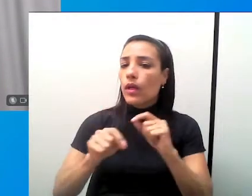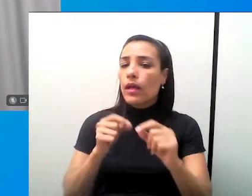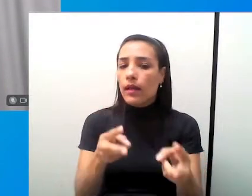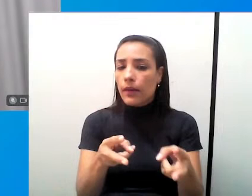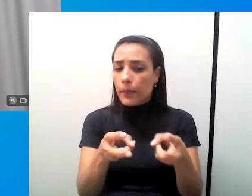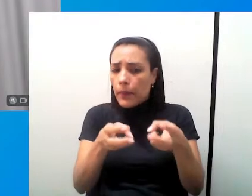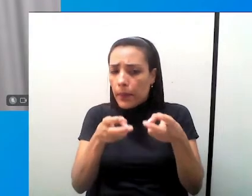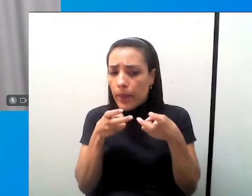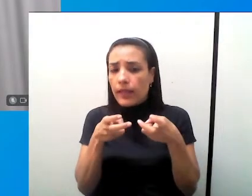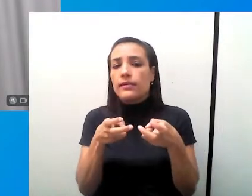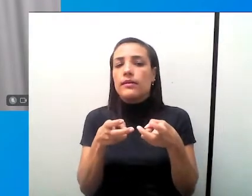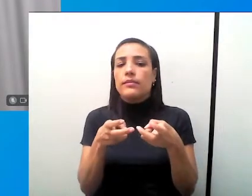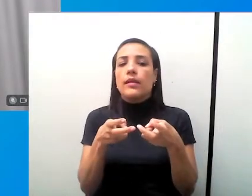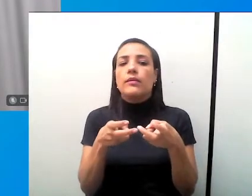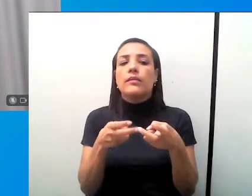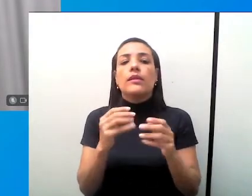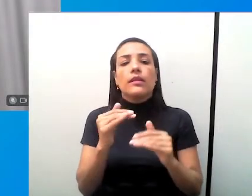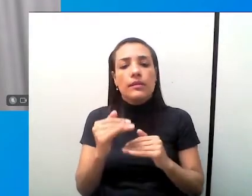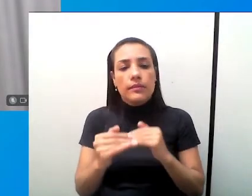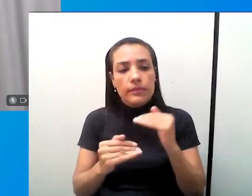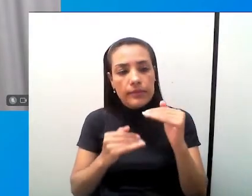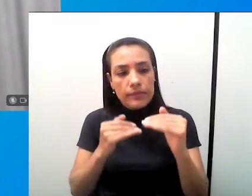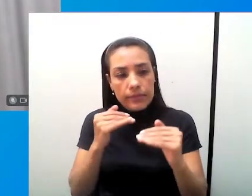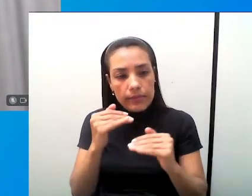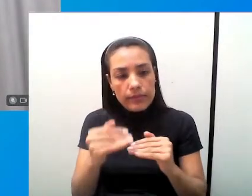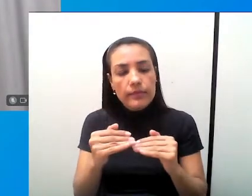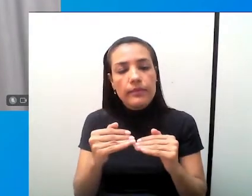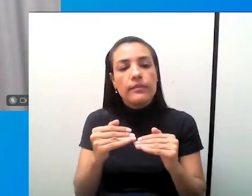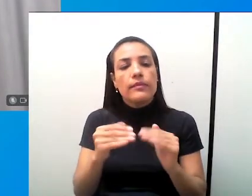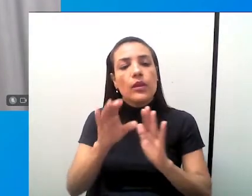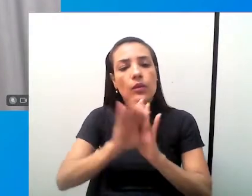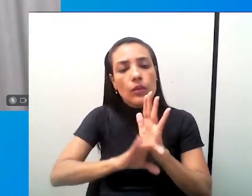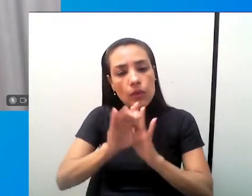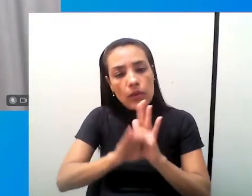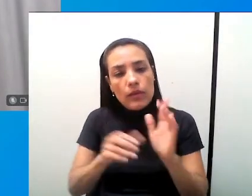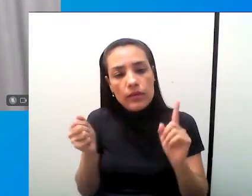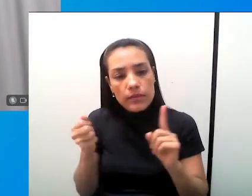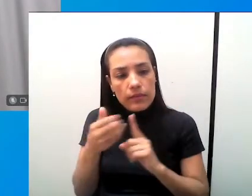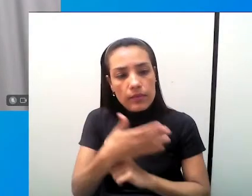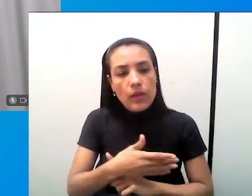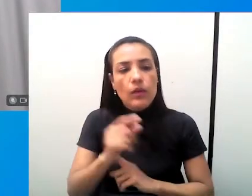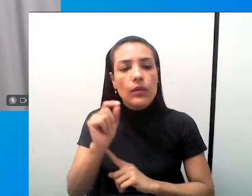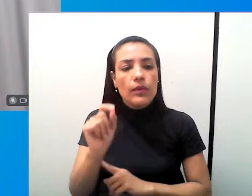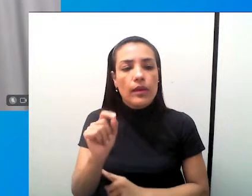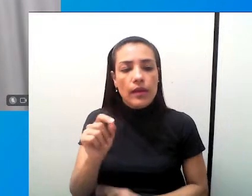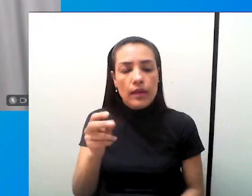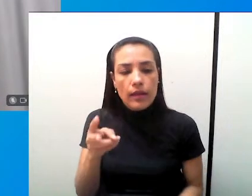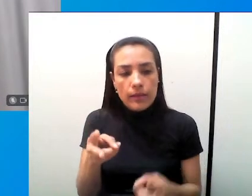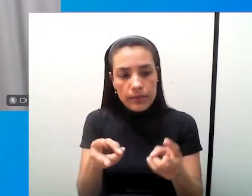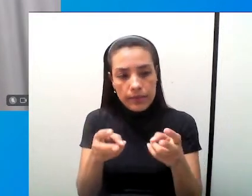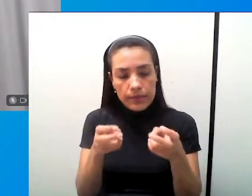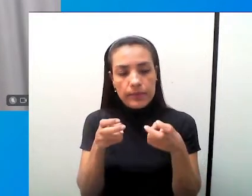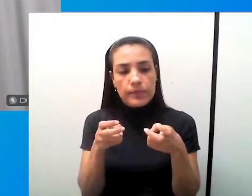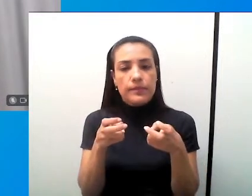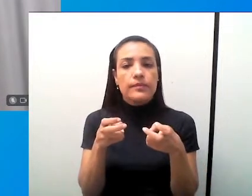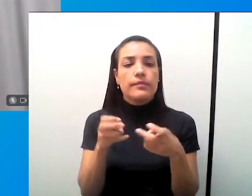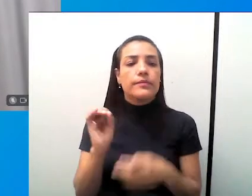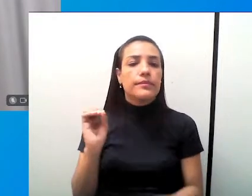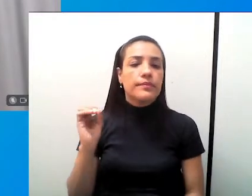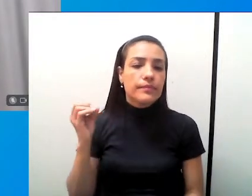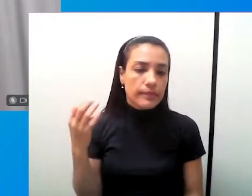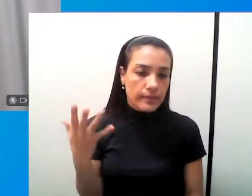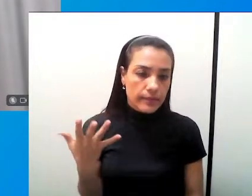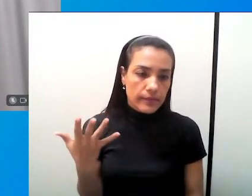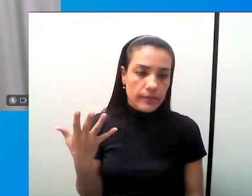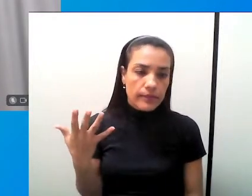todo esse processo da curricularização da extensão é que, de fato, a gente percebe acontecer, né,